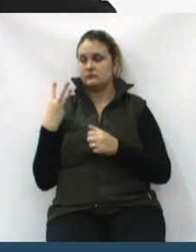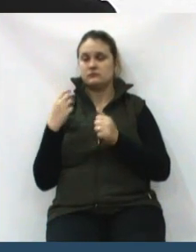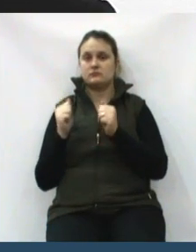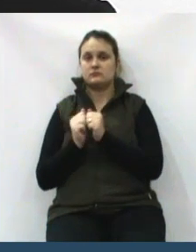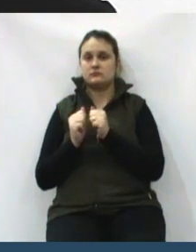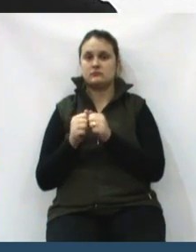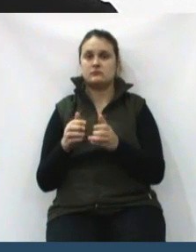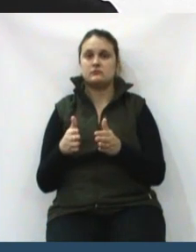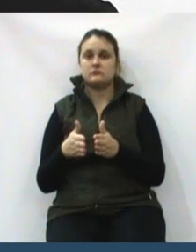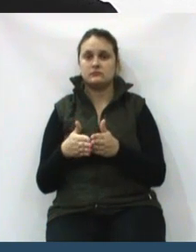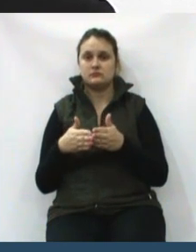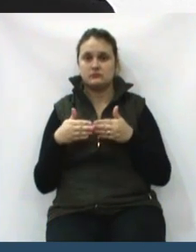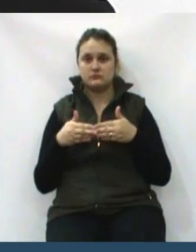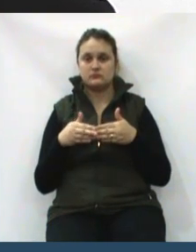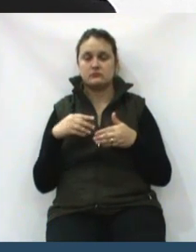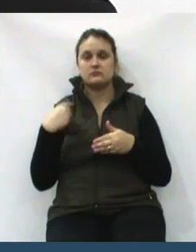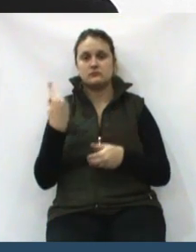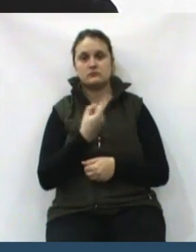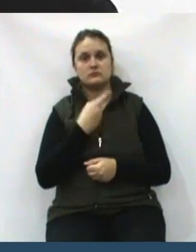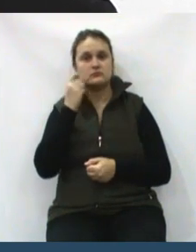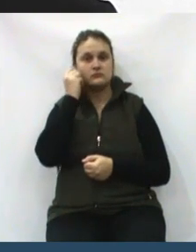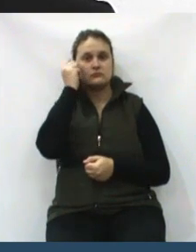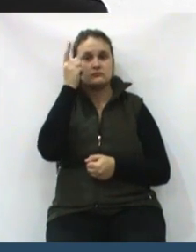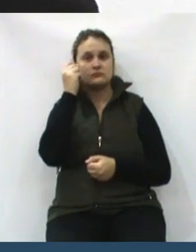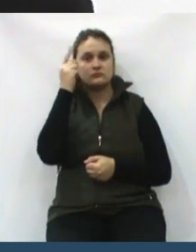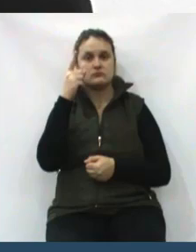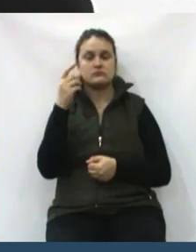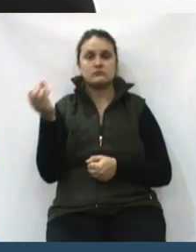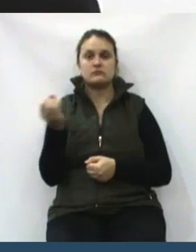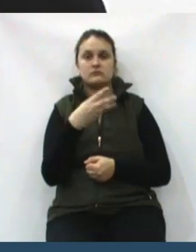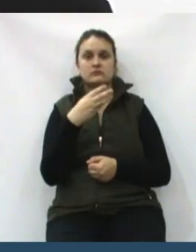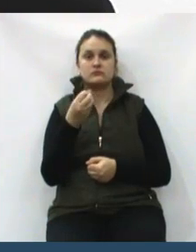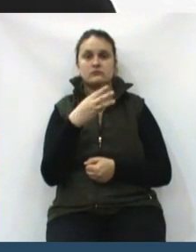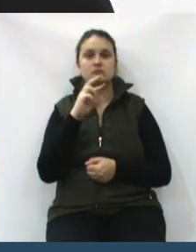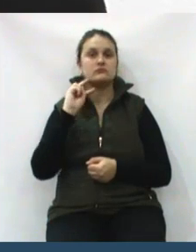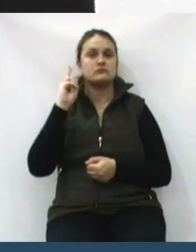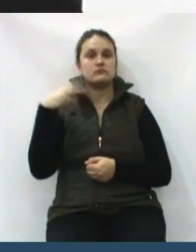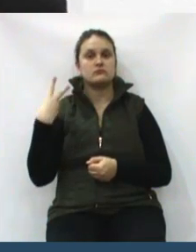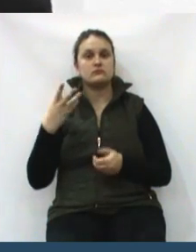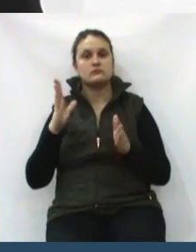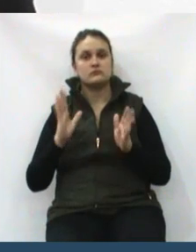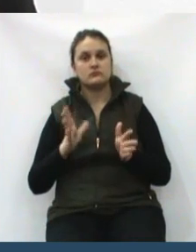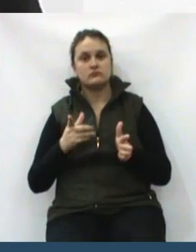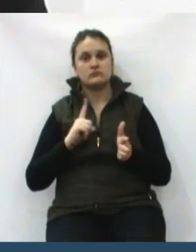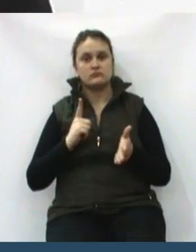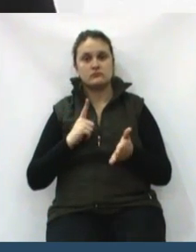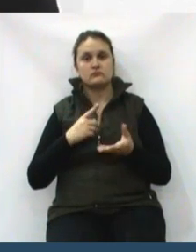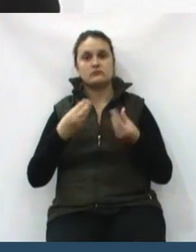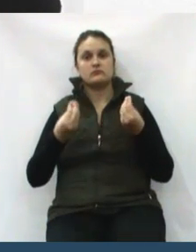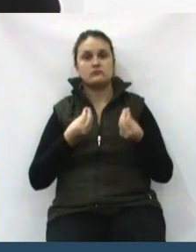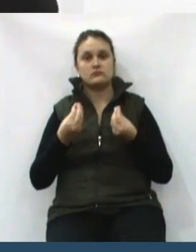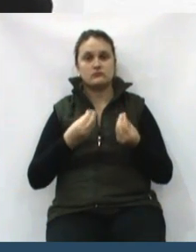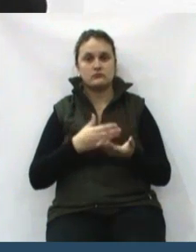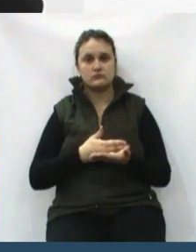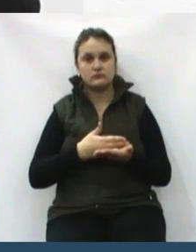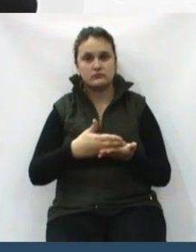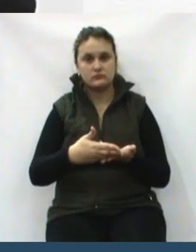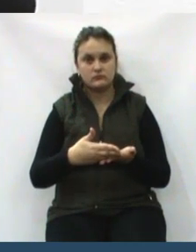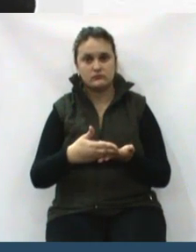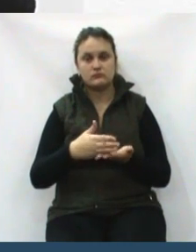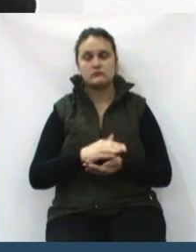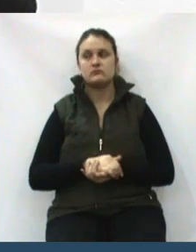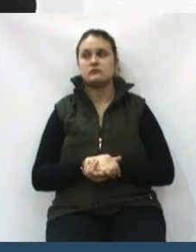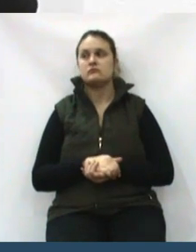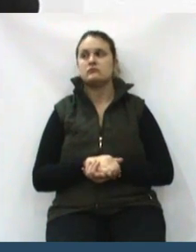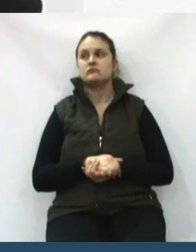um requerimento, dando nossas ideias, para que os novos vereadores já tenham um ponto de partida, tenham um ponto